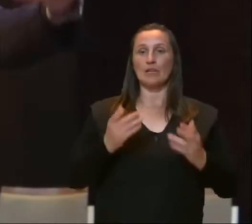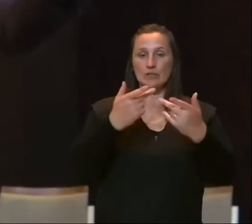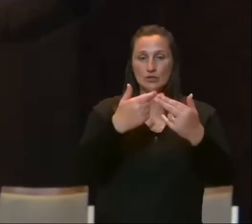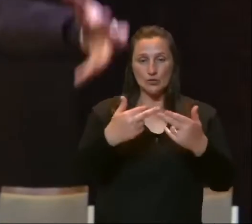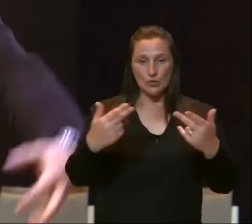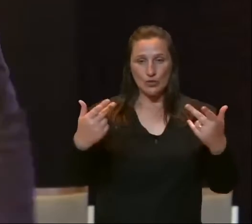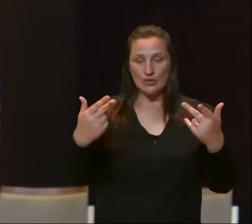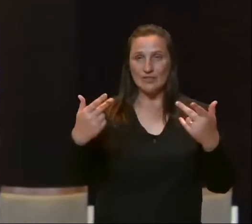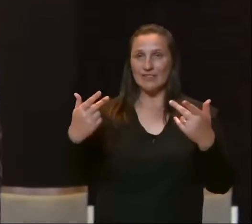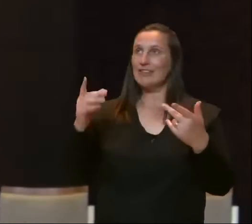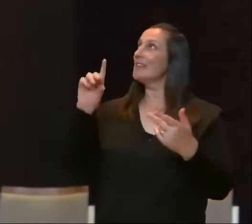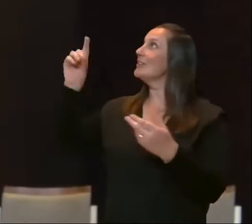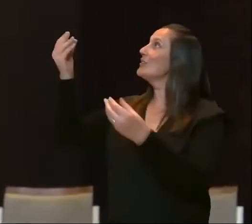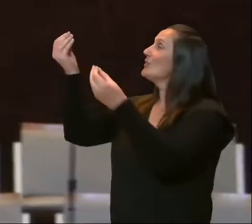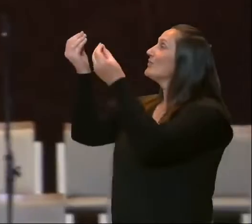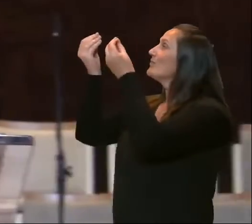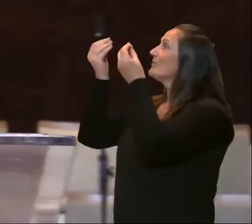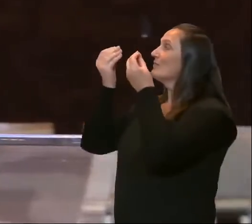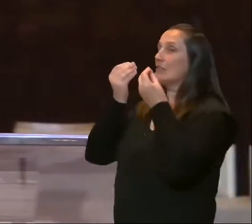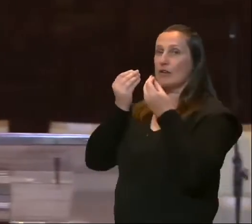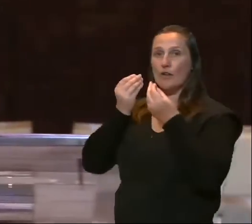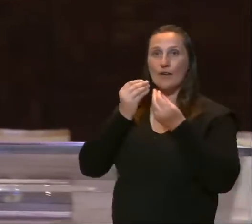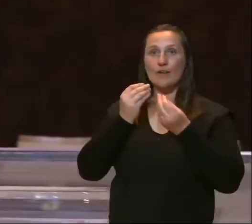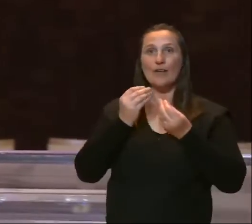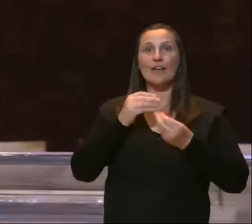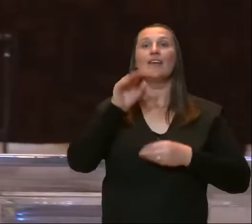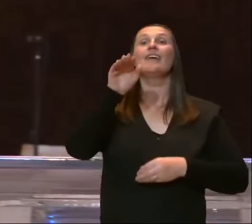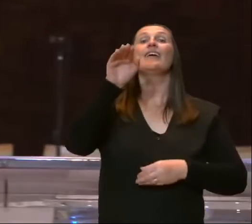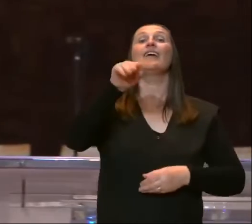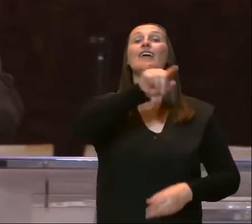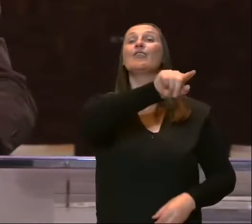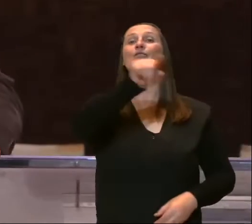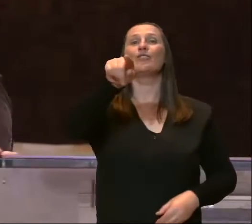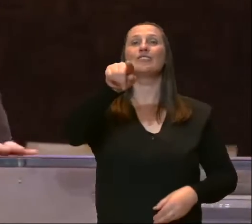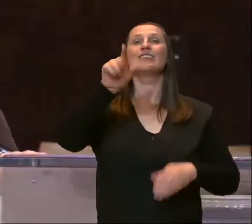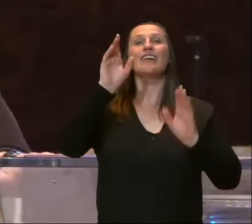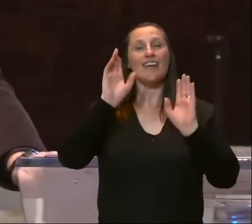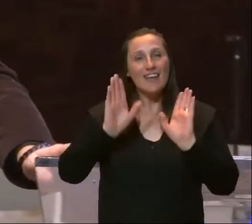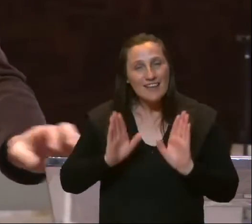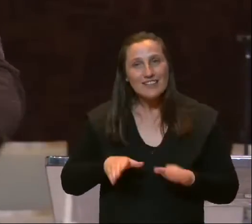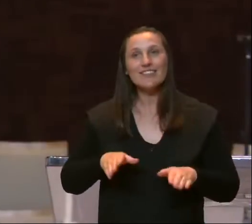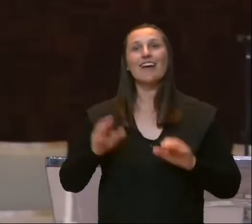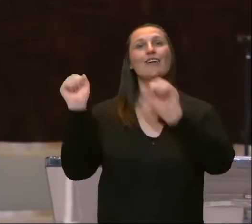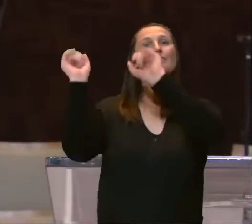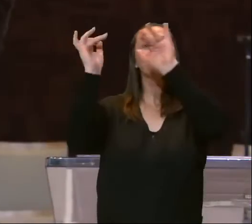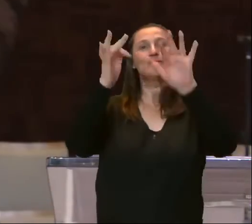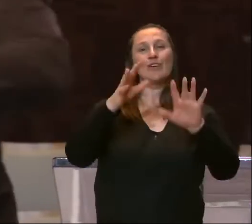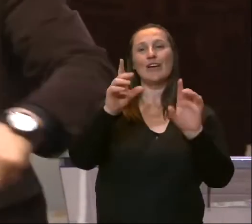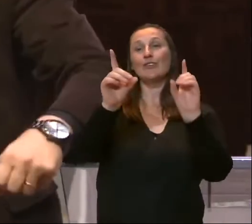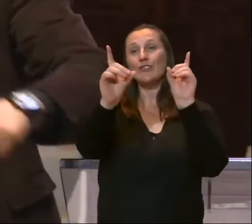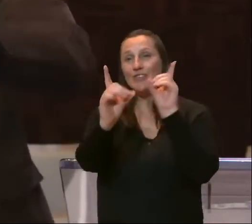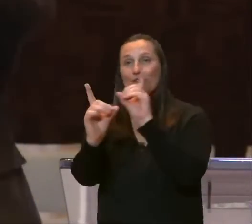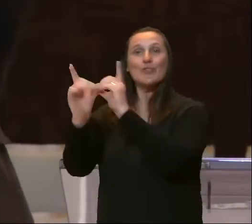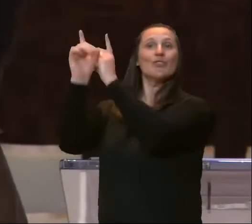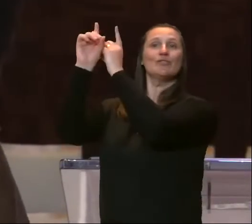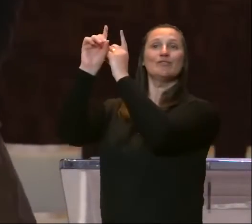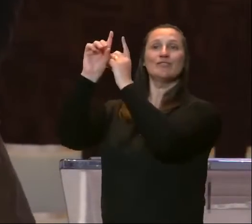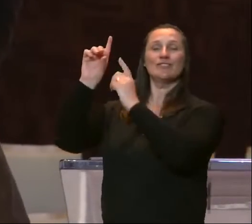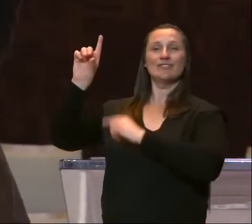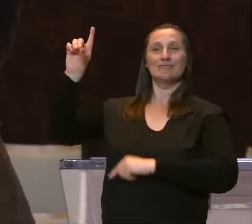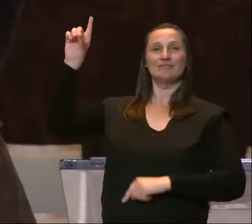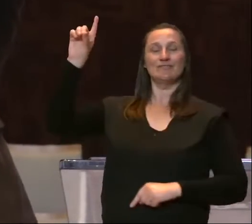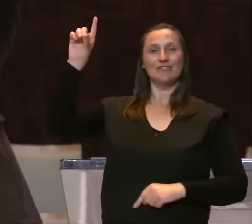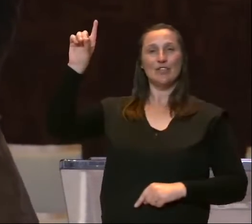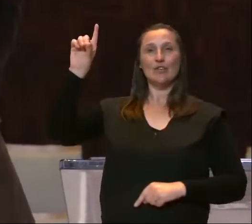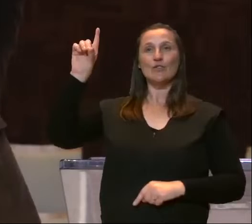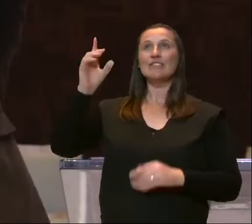deixou para nós. Ei, você é abençoado, você encontrou a Jesus. Você é abençoado, você pode ter